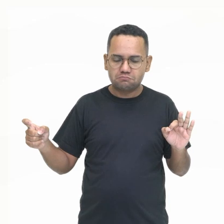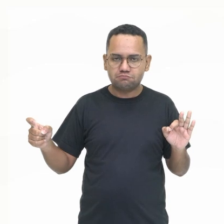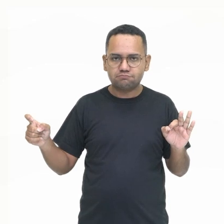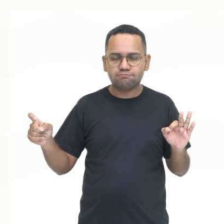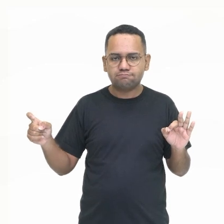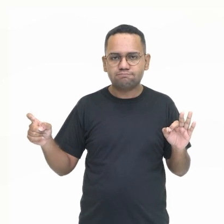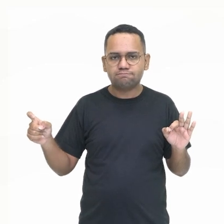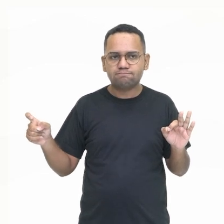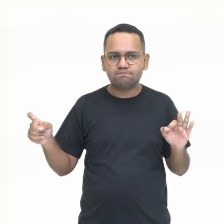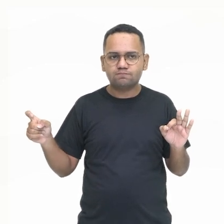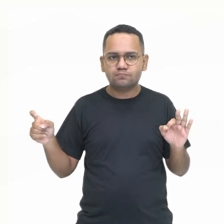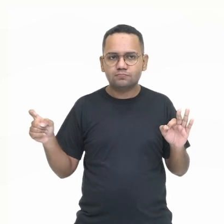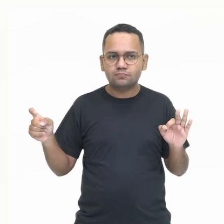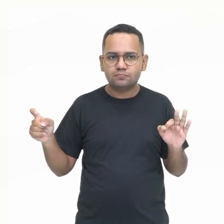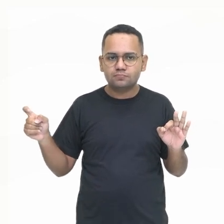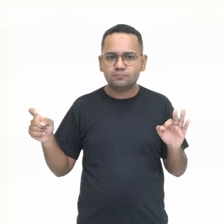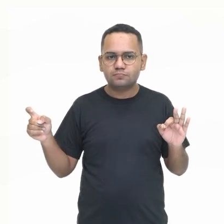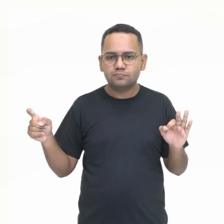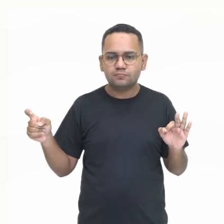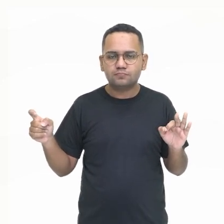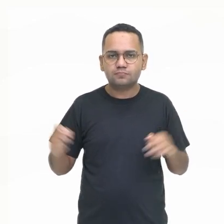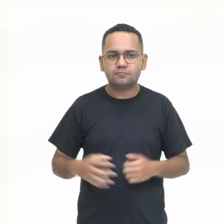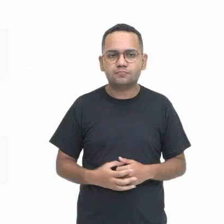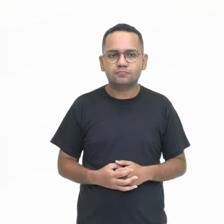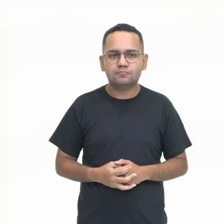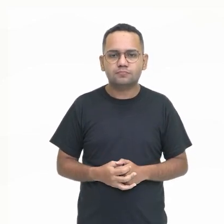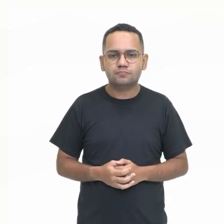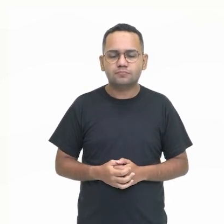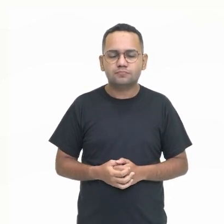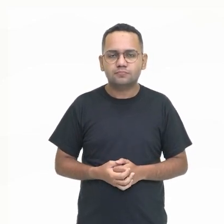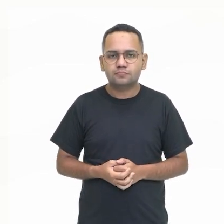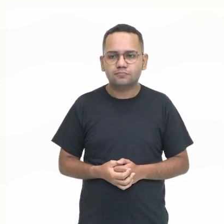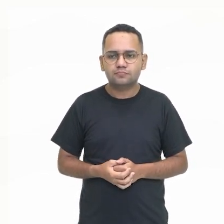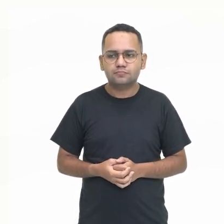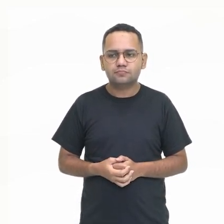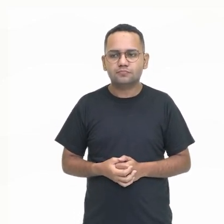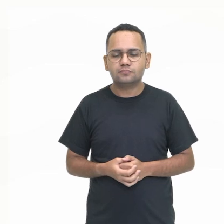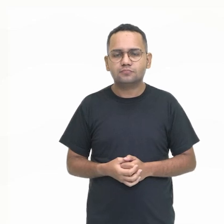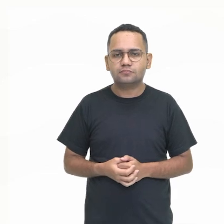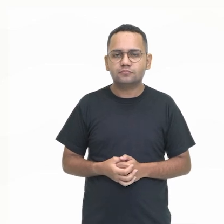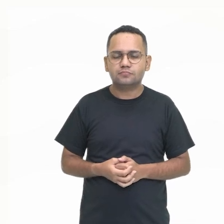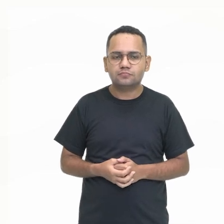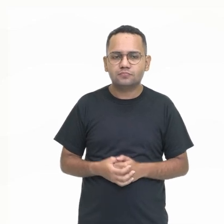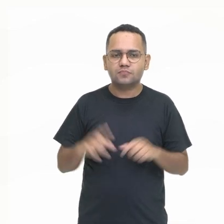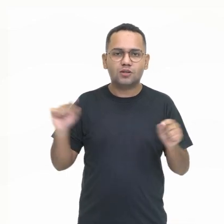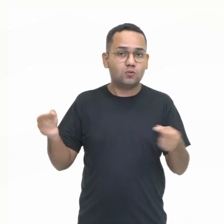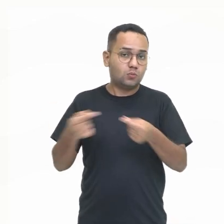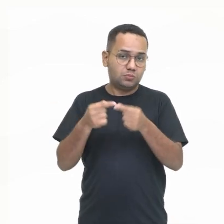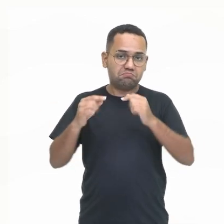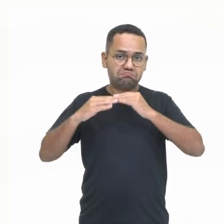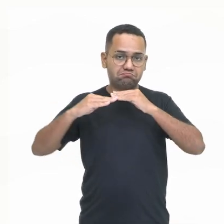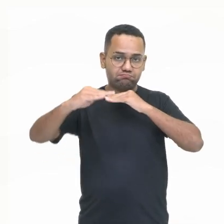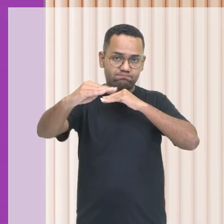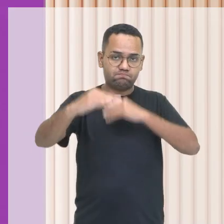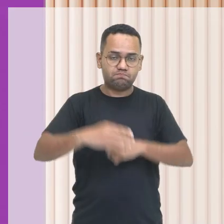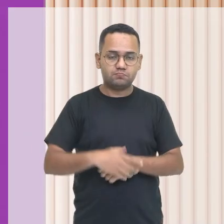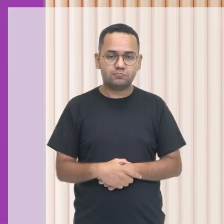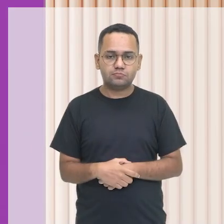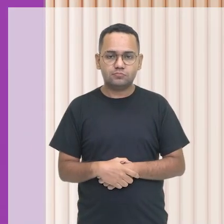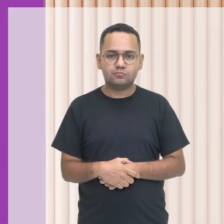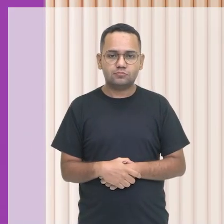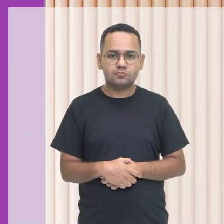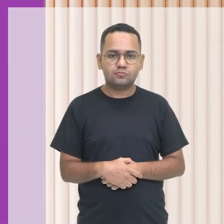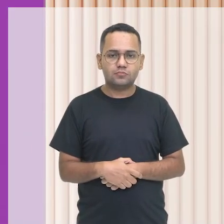domínio da função, nós vamos estar sempre tratando de uma função constante. Por quê? Aumenta o